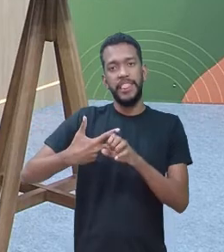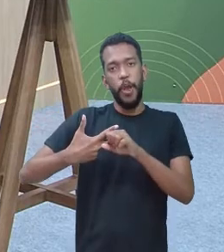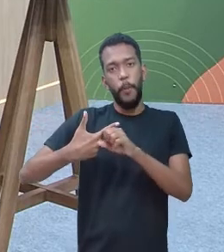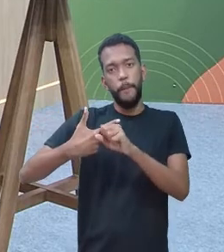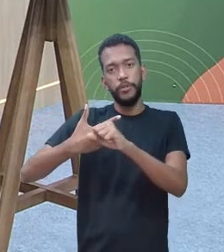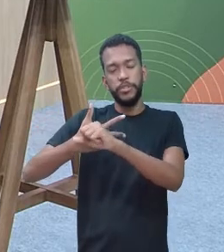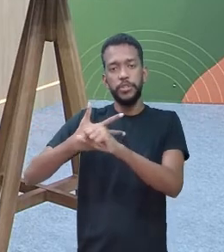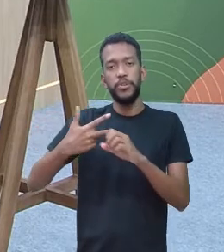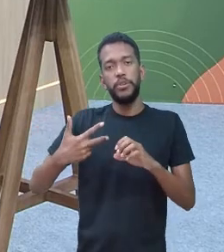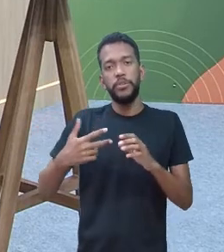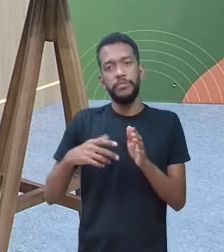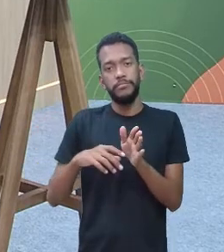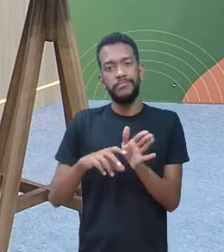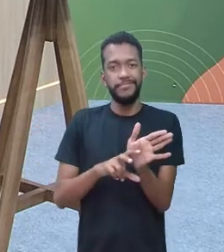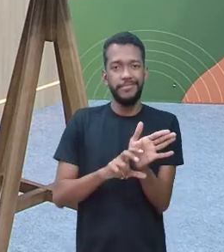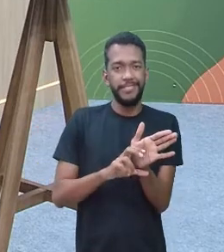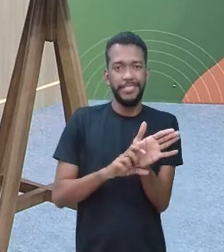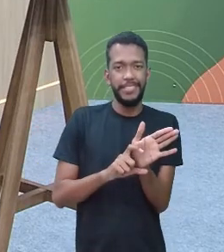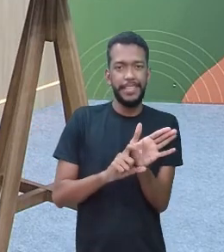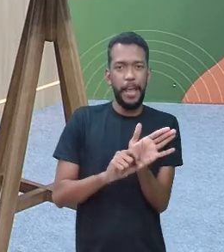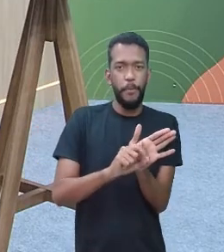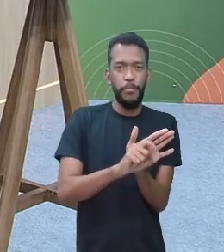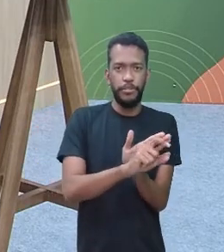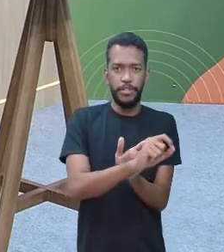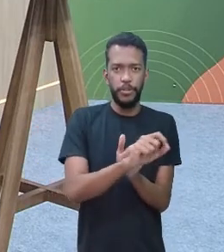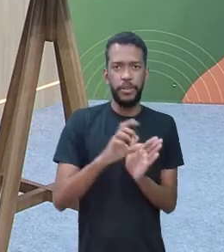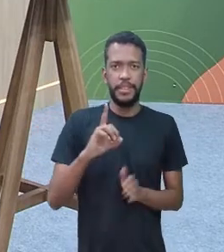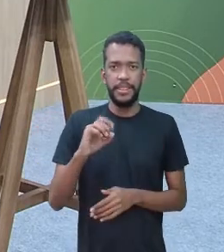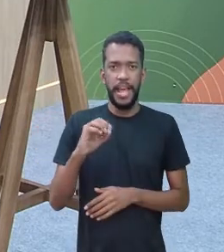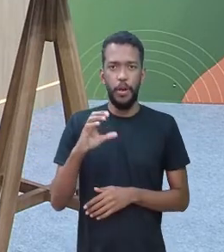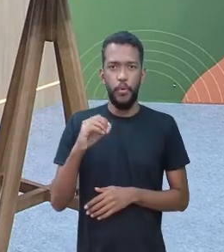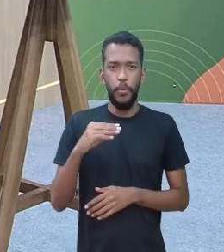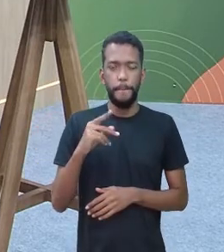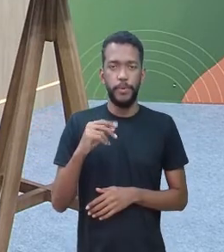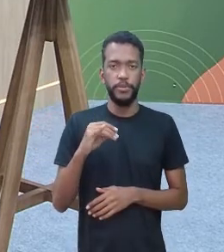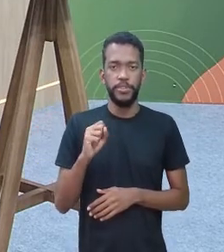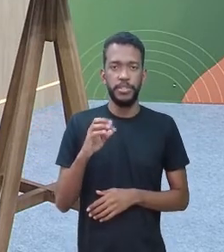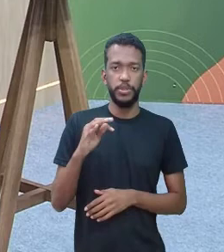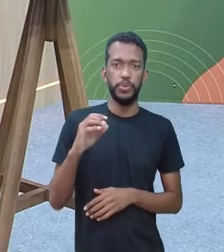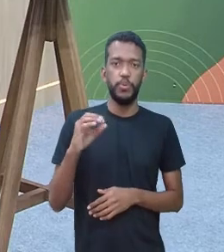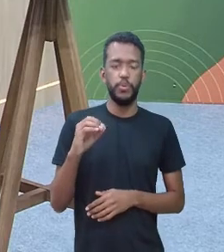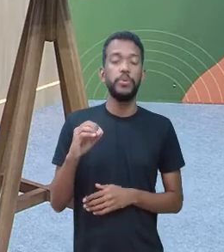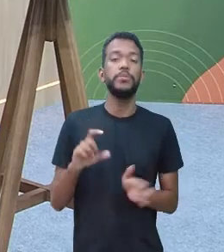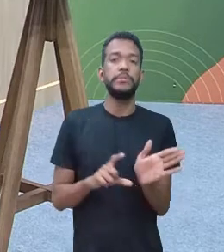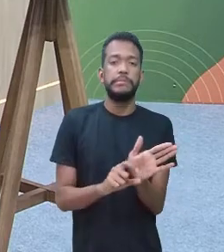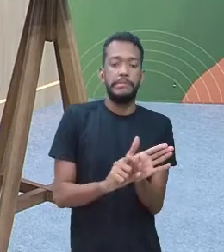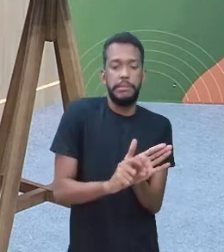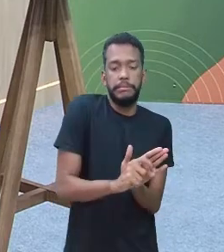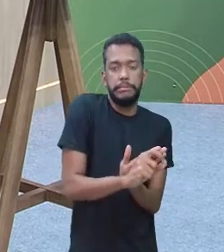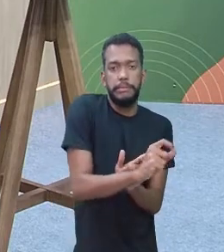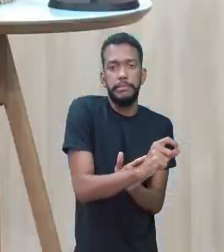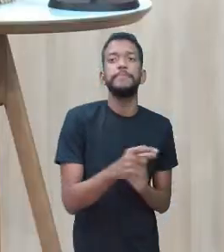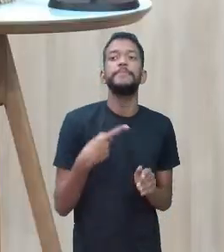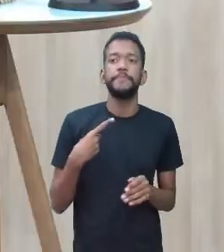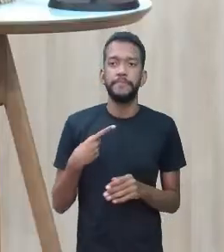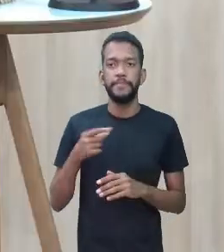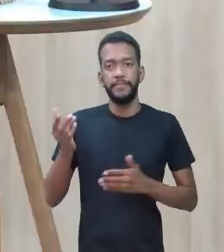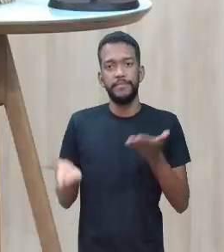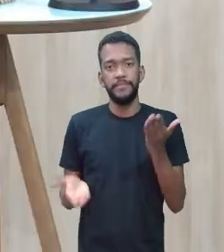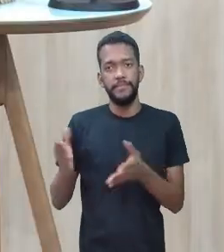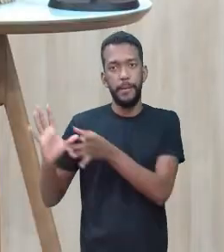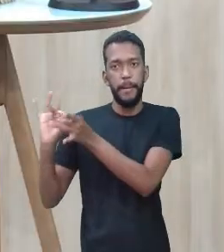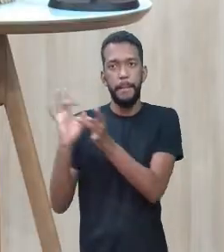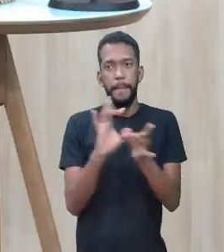final de uma cadeia alimentar. Então, aqui nós estamos revendo a parte de cadeia alimentar e nível trófico. Vamos